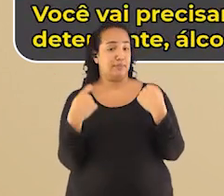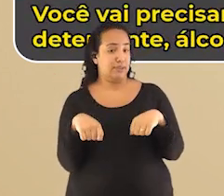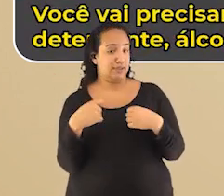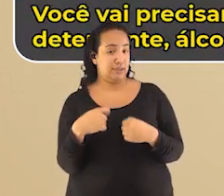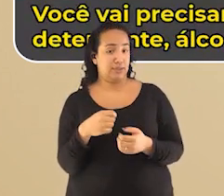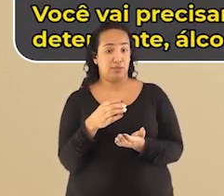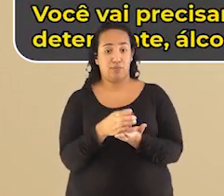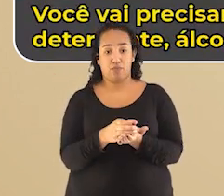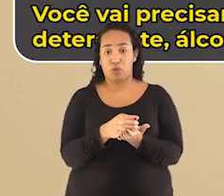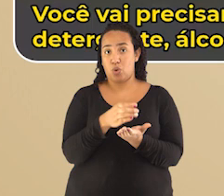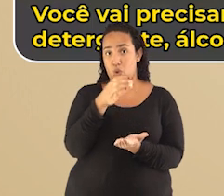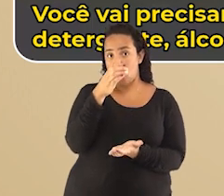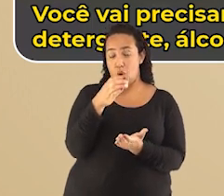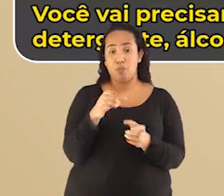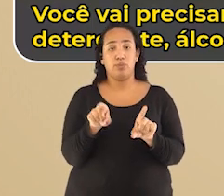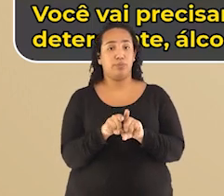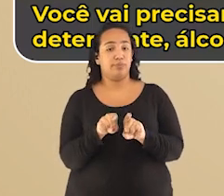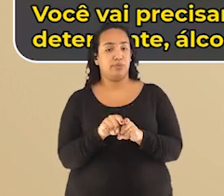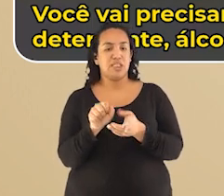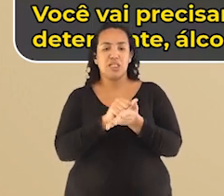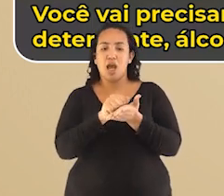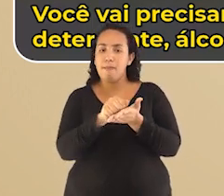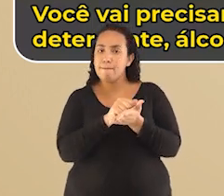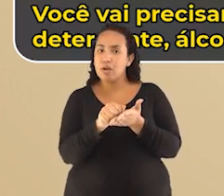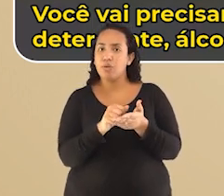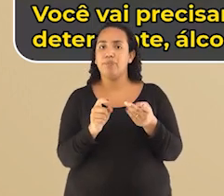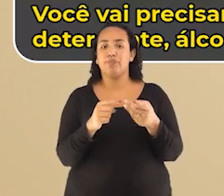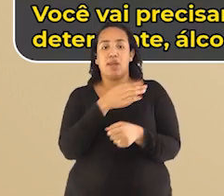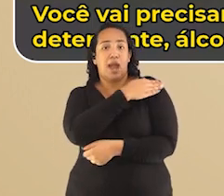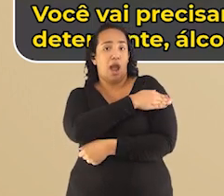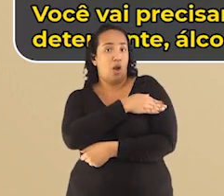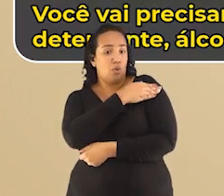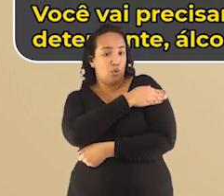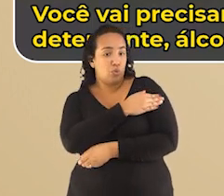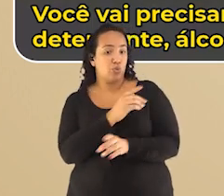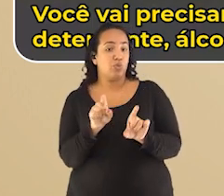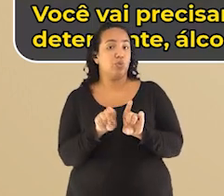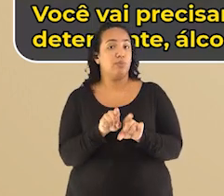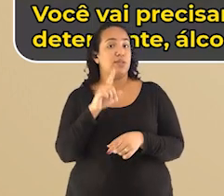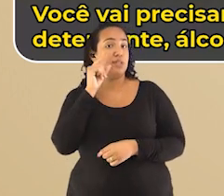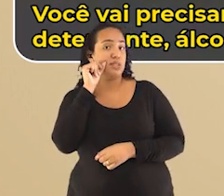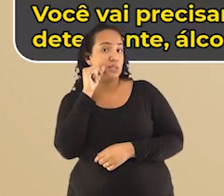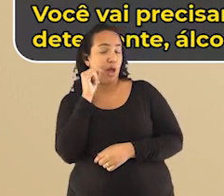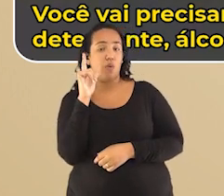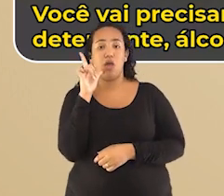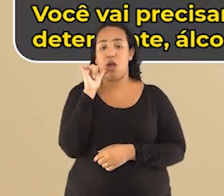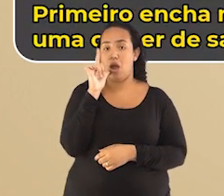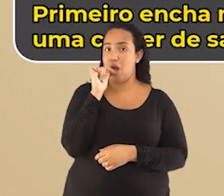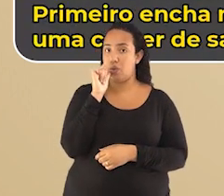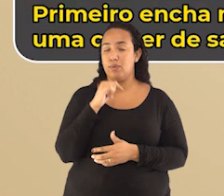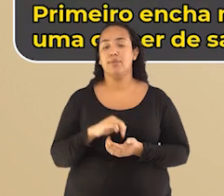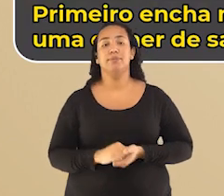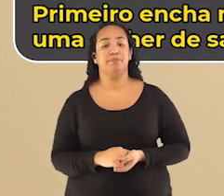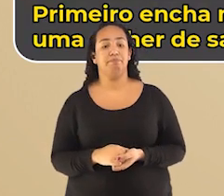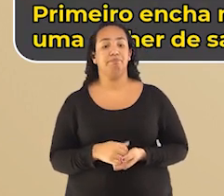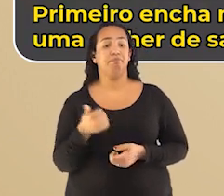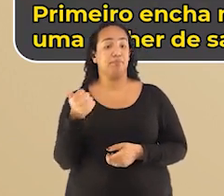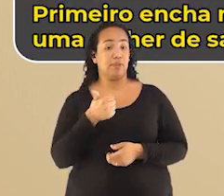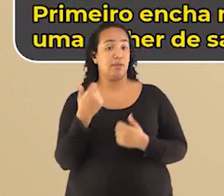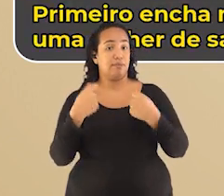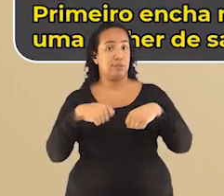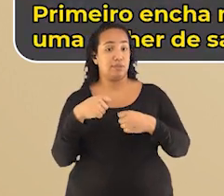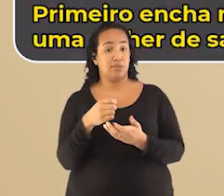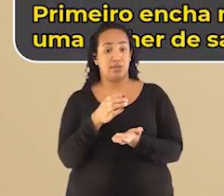precisar de copos transparentes, detergente, álcool 70%, sal e água.